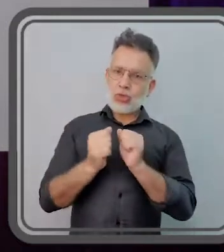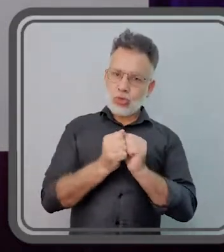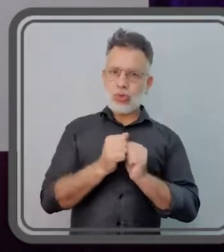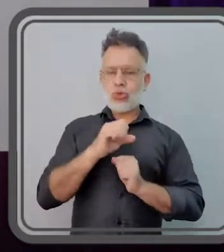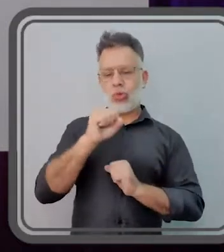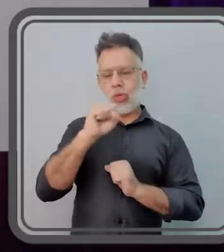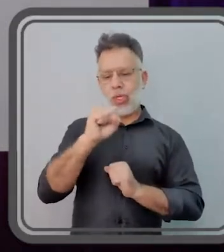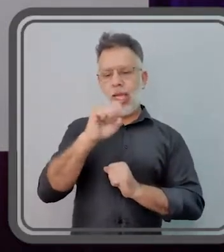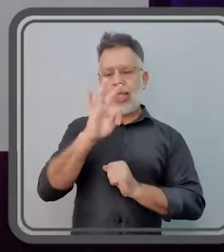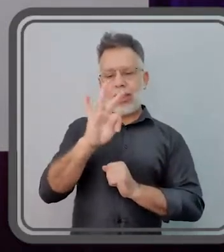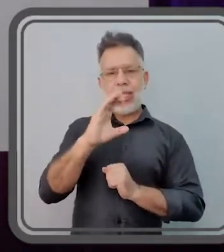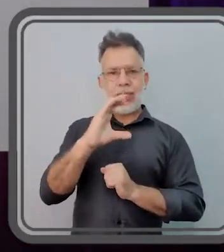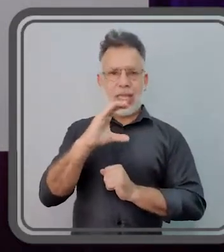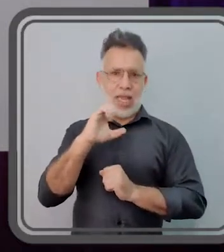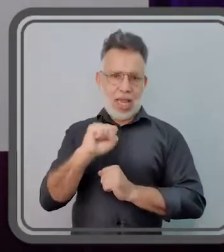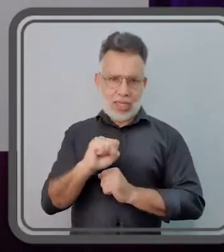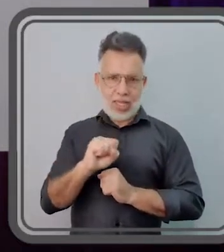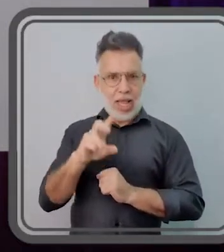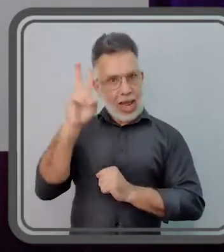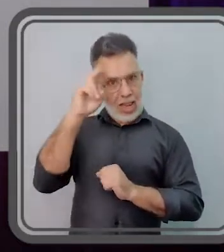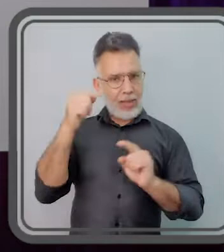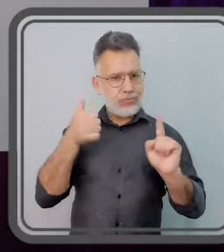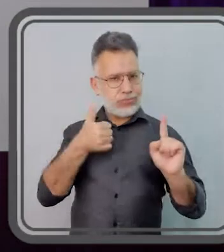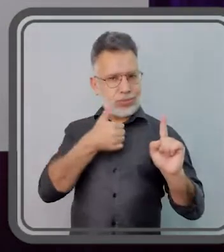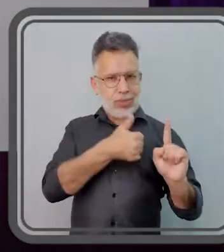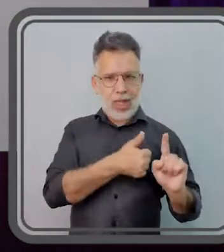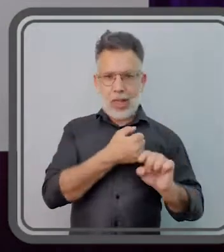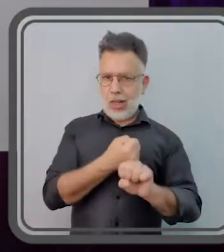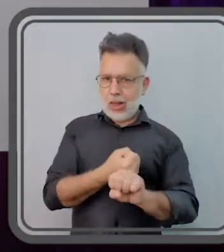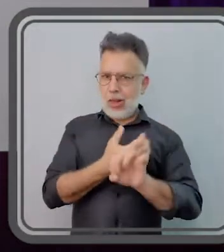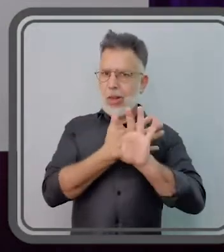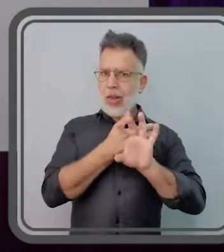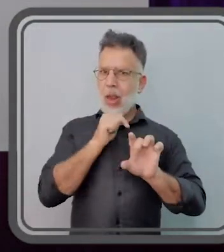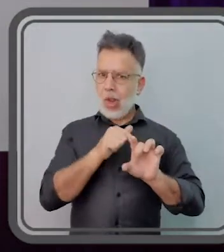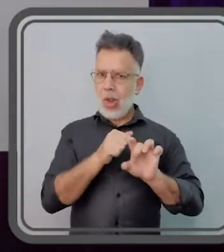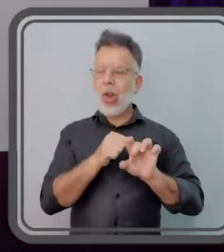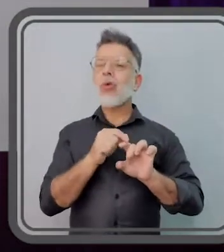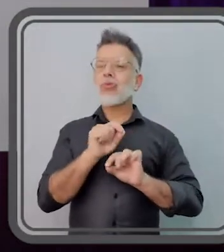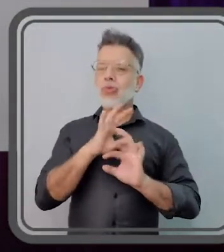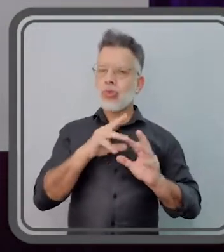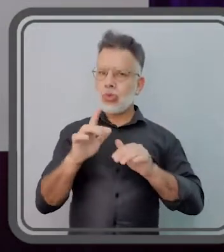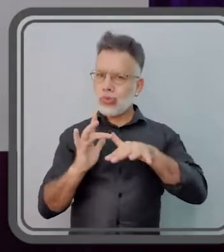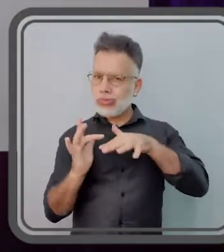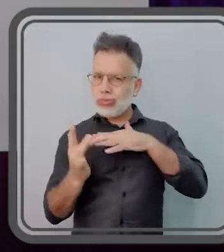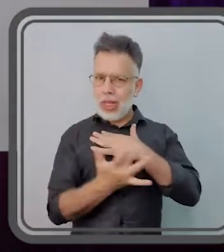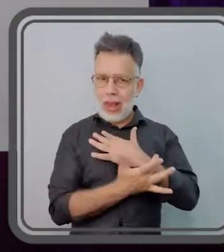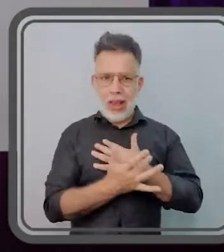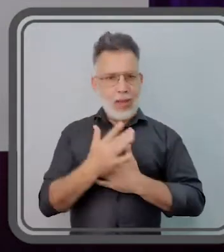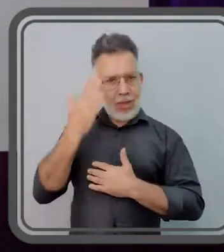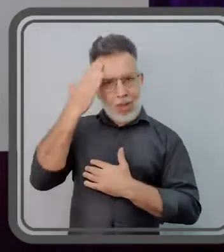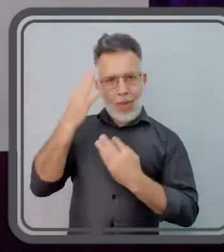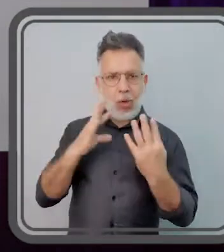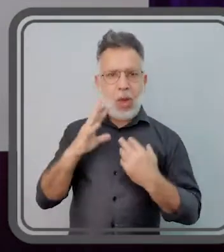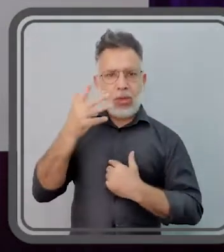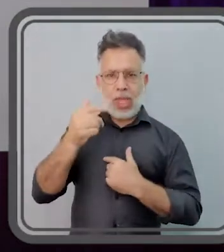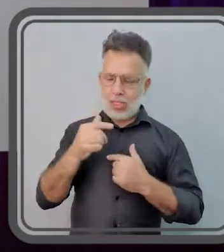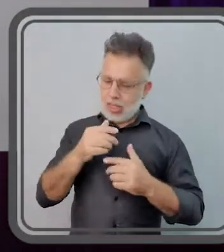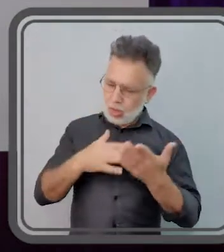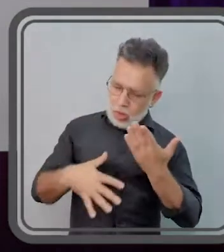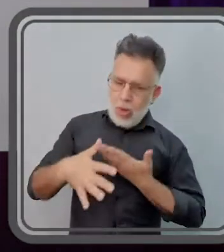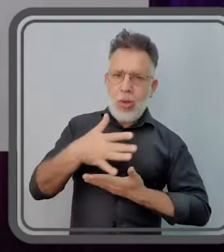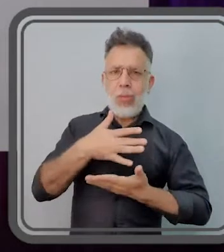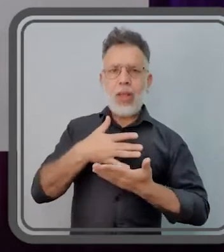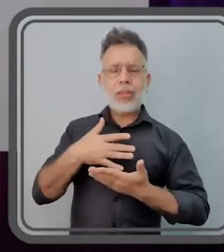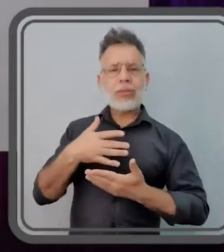pela TCS, né? E lembre de seguir o Intalks nas mídias sociais para ficar ligado em tudo que acontece no mercado de tecnologia,